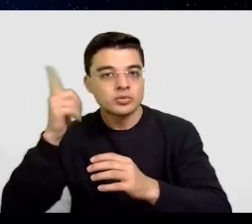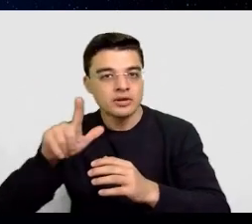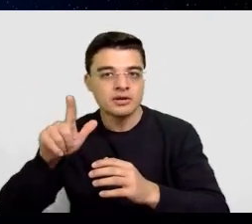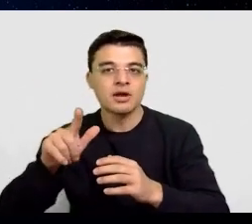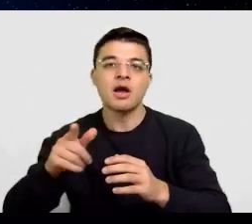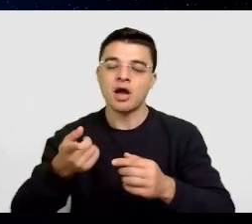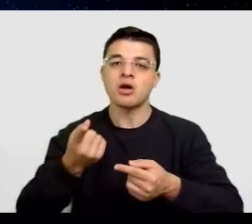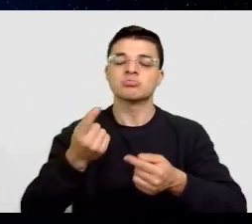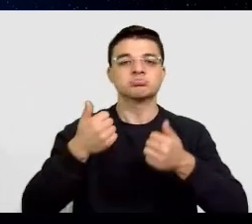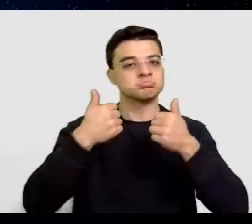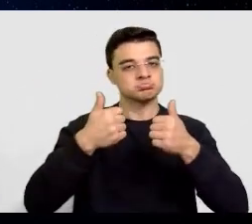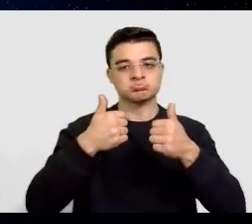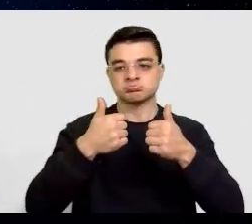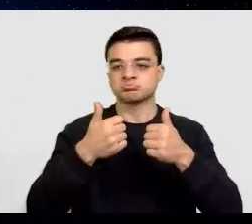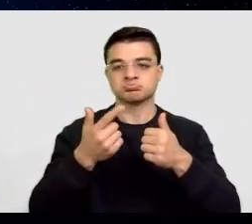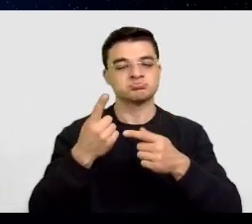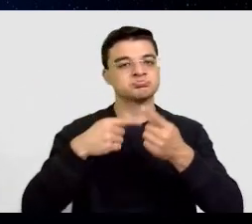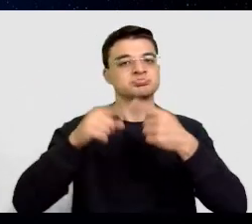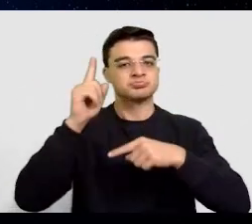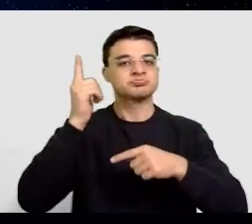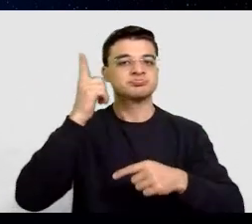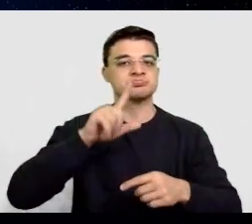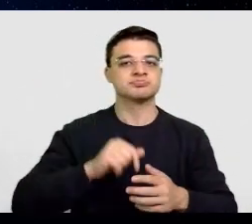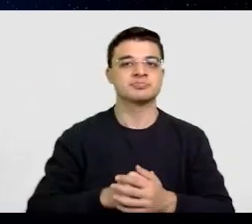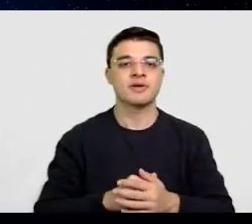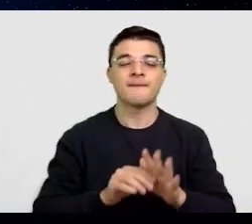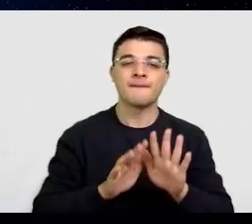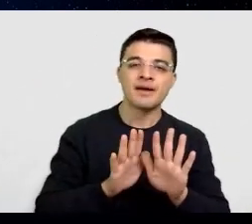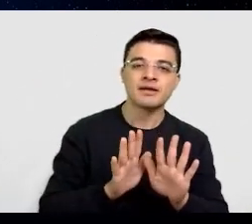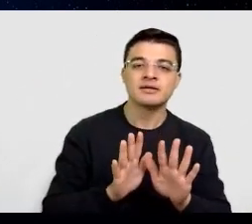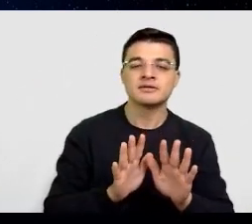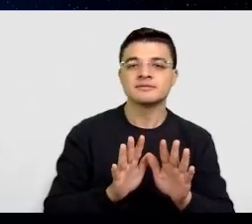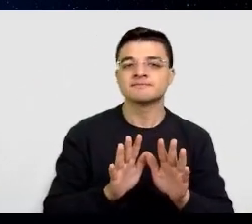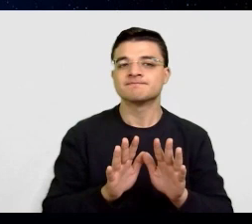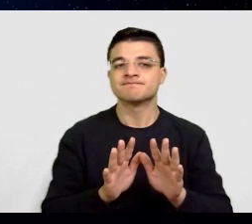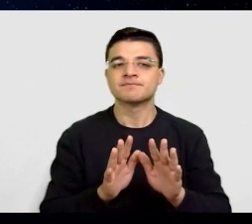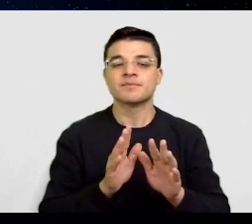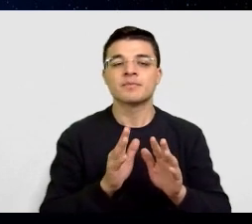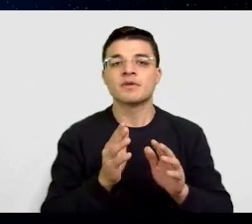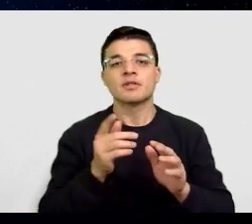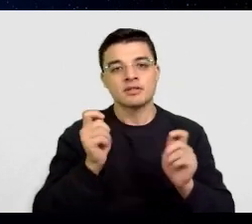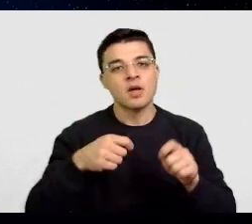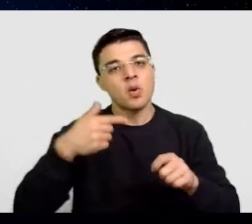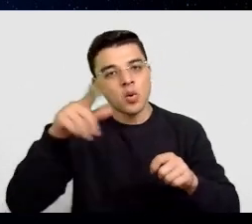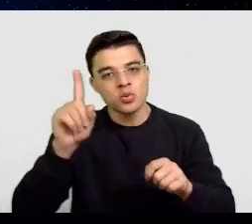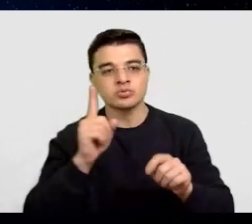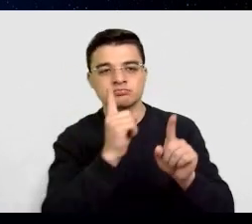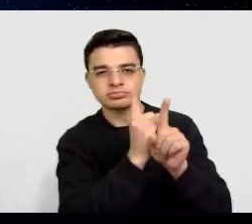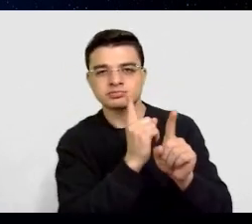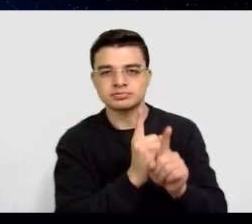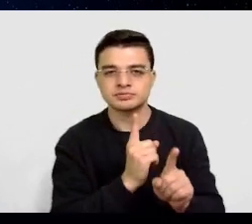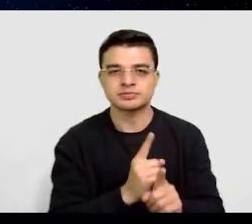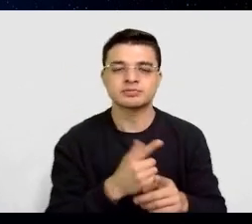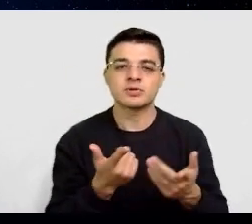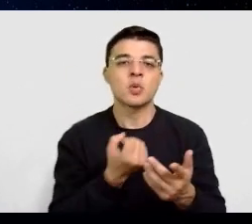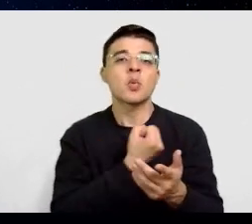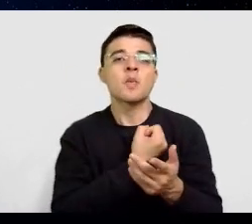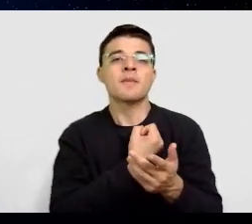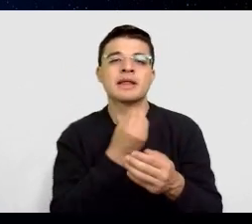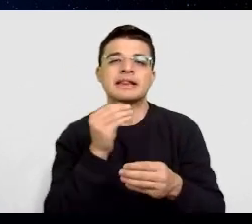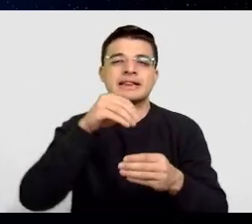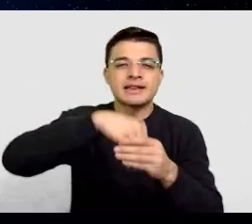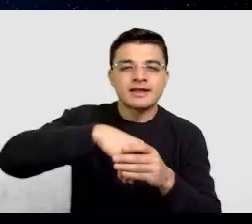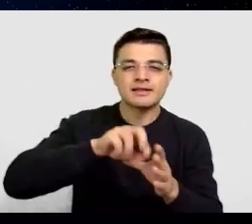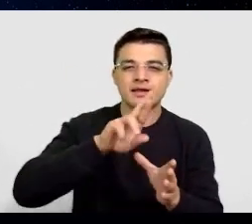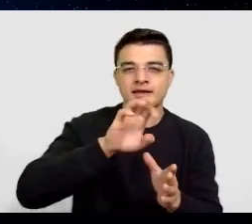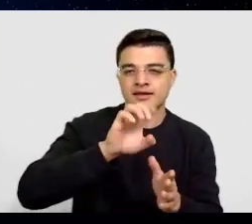outras formas, né, de se comprovar impacto com o server-side request forge, seja com enumeração da rede interna. No